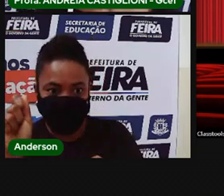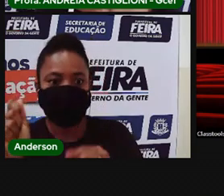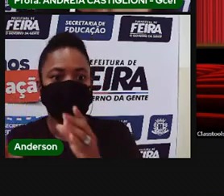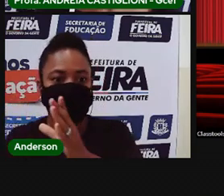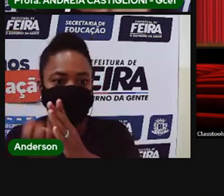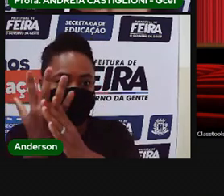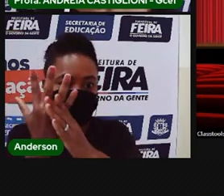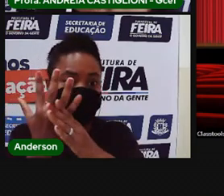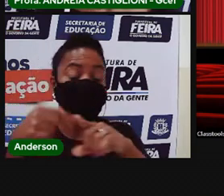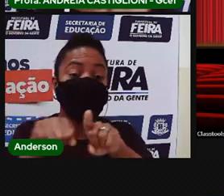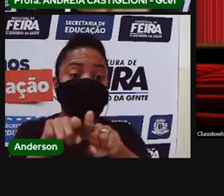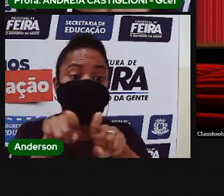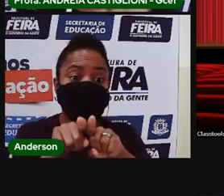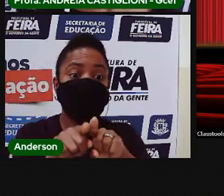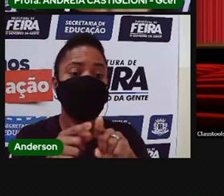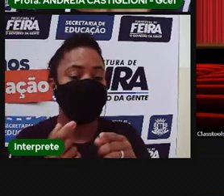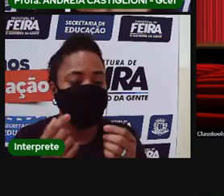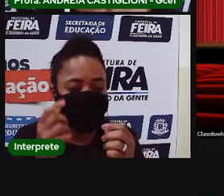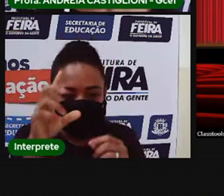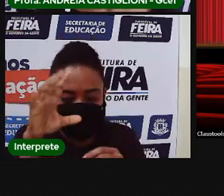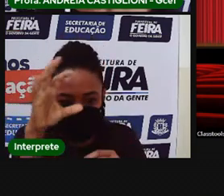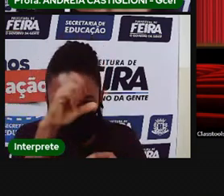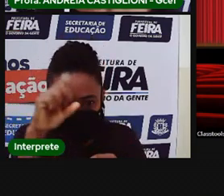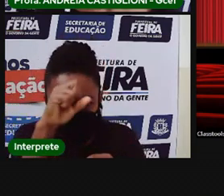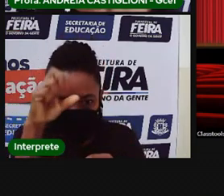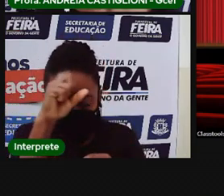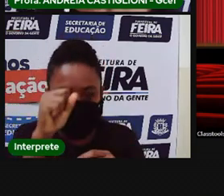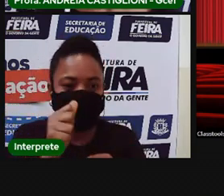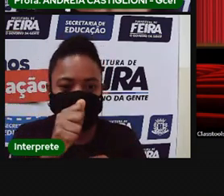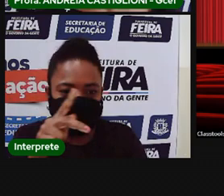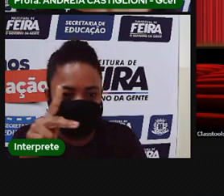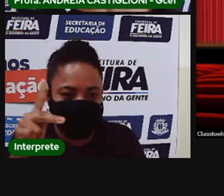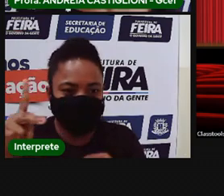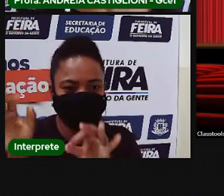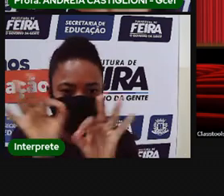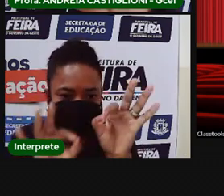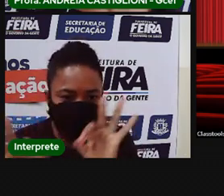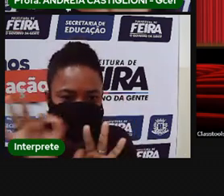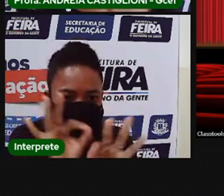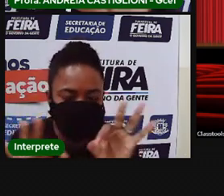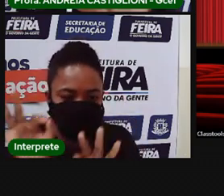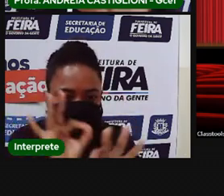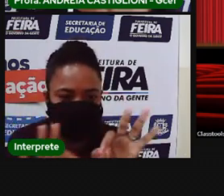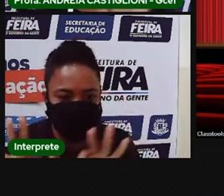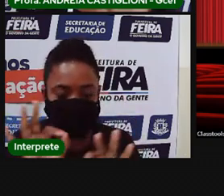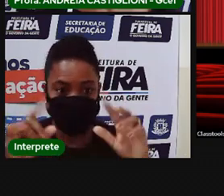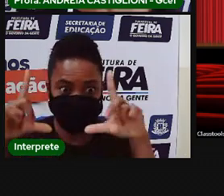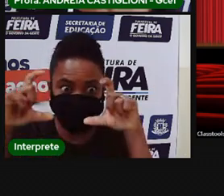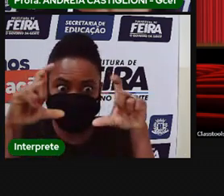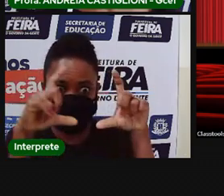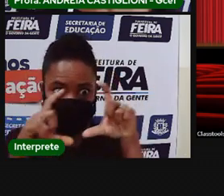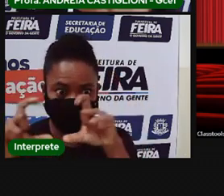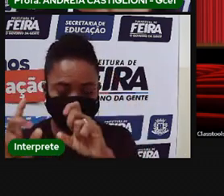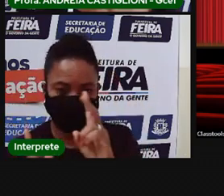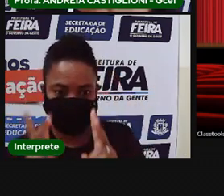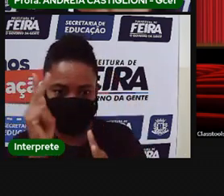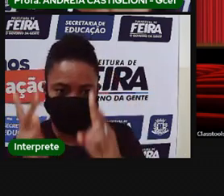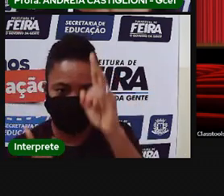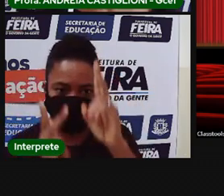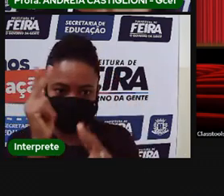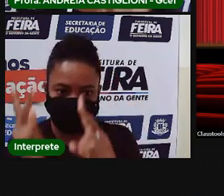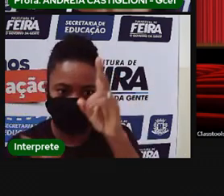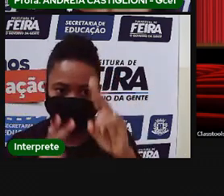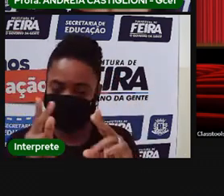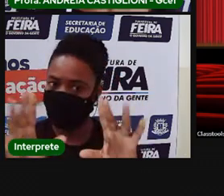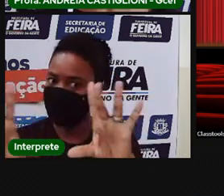né, para poder desenvolver também. Mas eu sempre busco pegar referências. Mas pegar referências não quer dizer que você vai